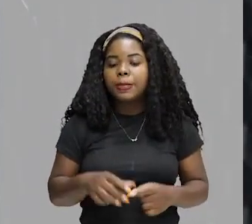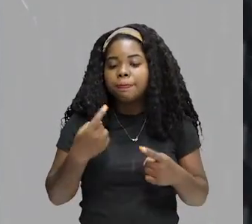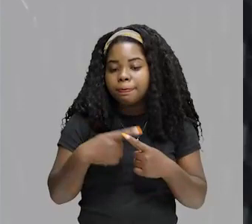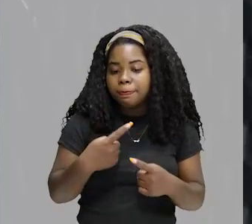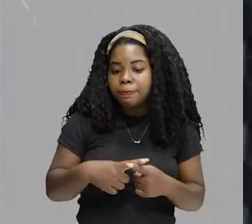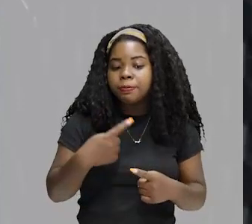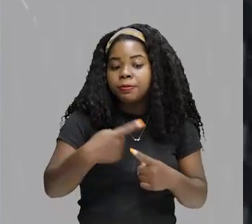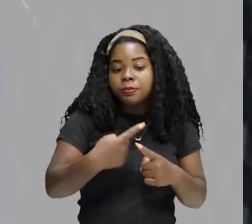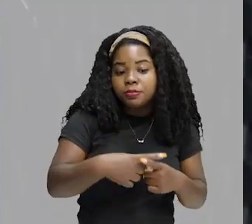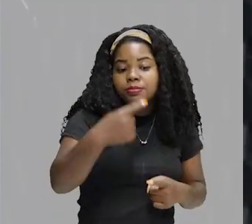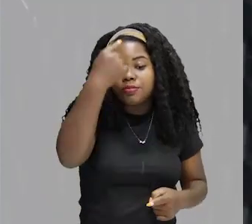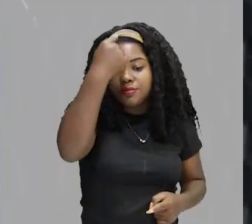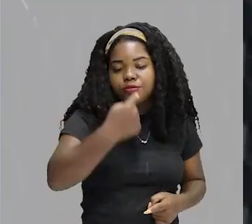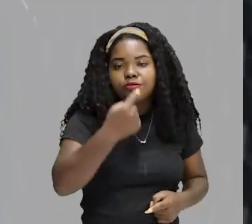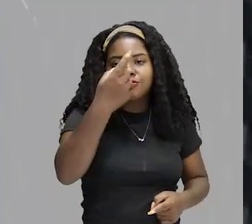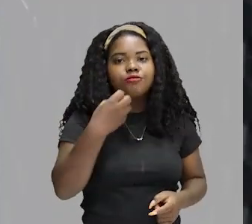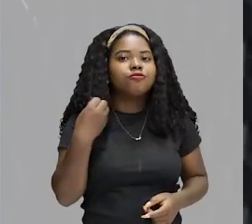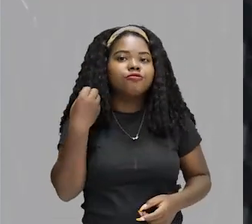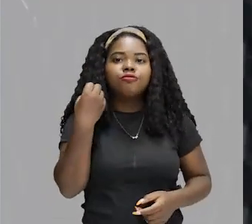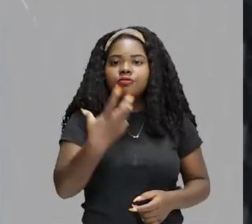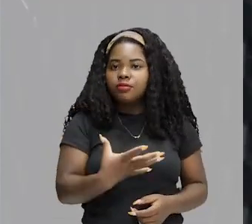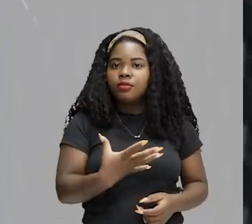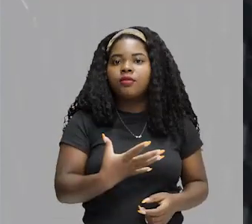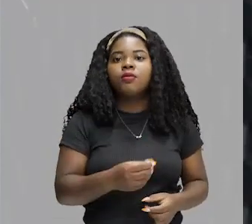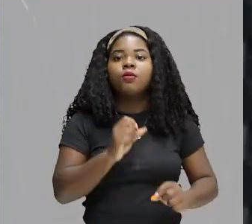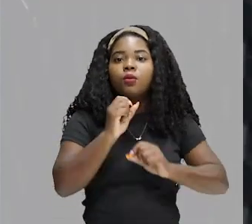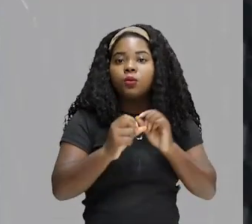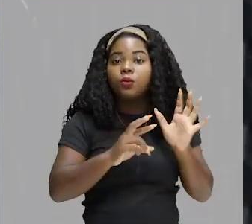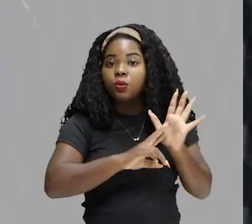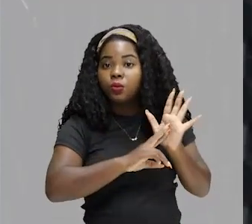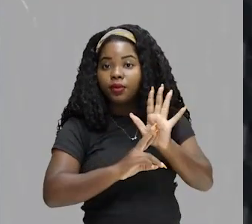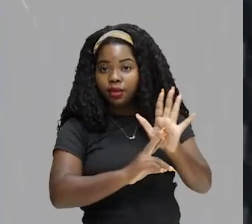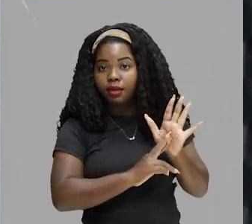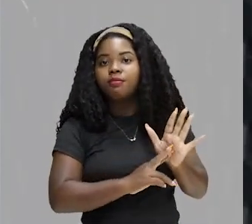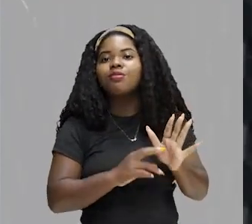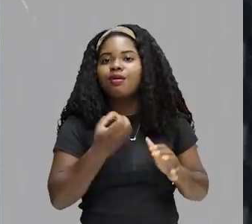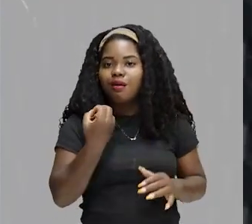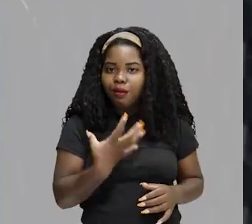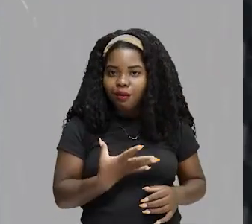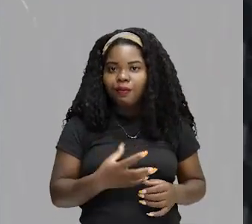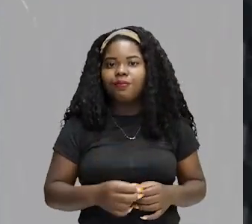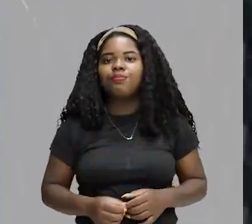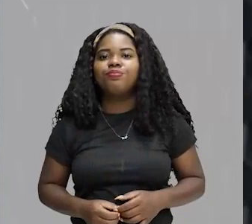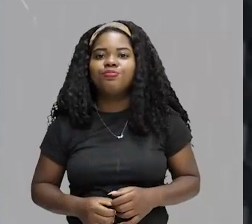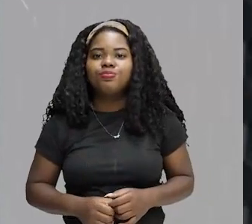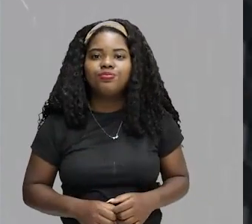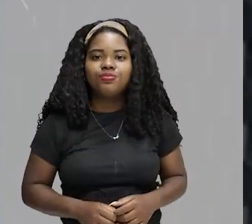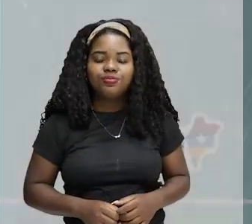Porque a imagem dele é boa. A imagem dele dá lucro. Tá certo?